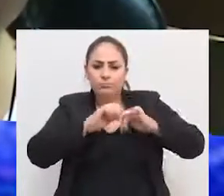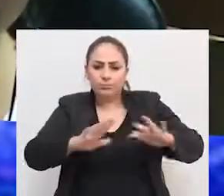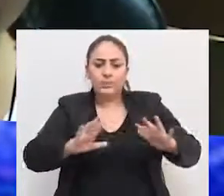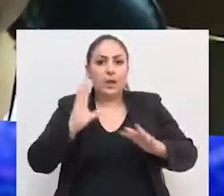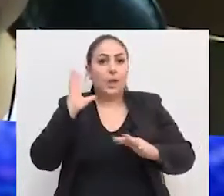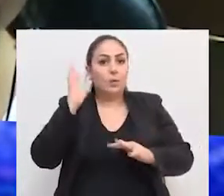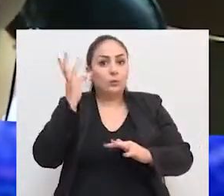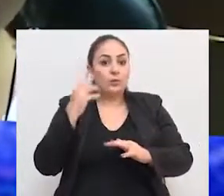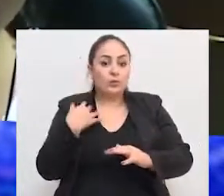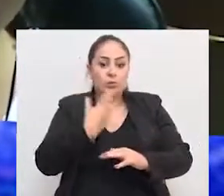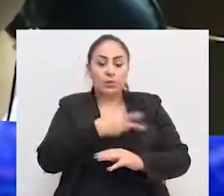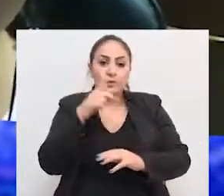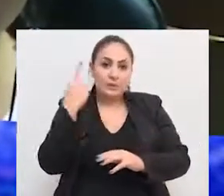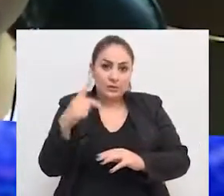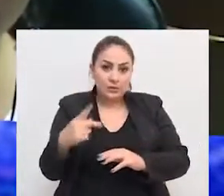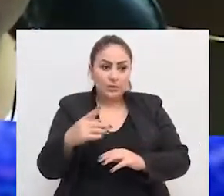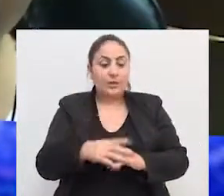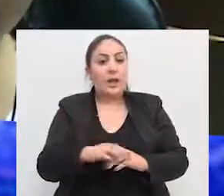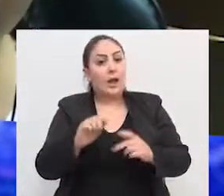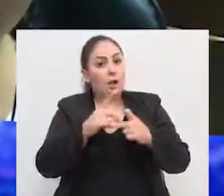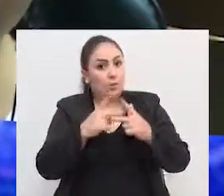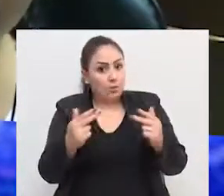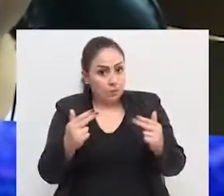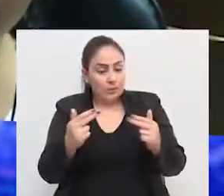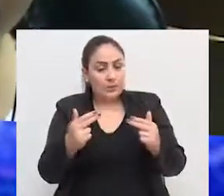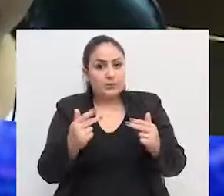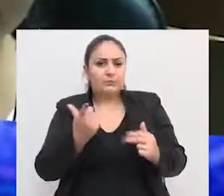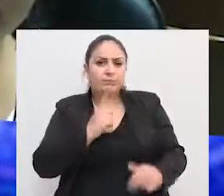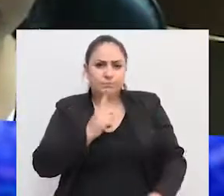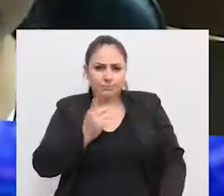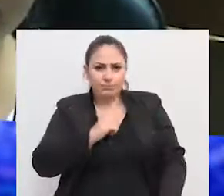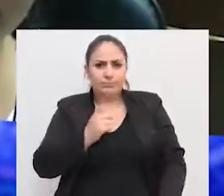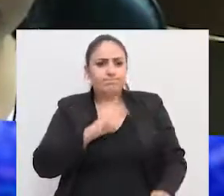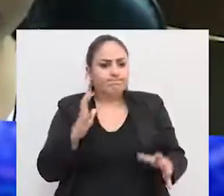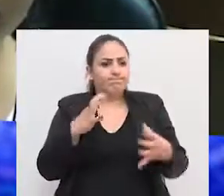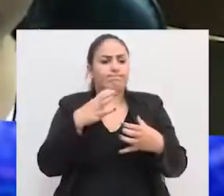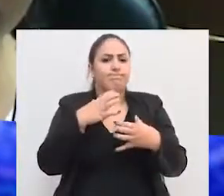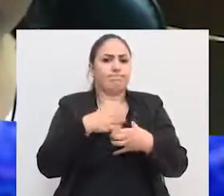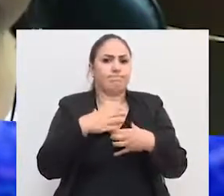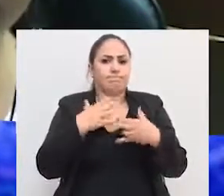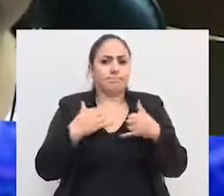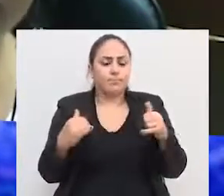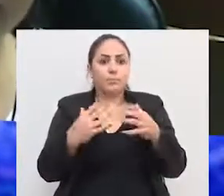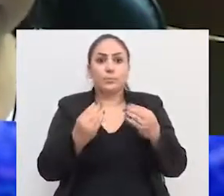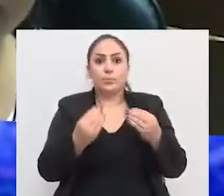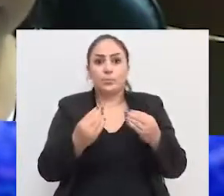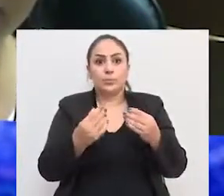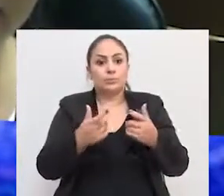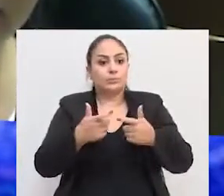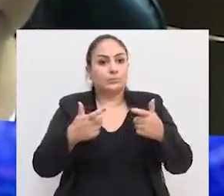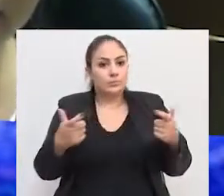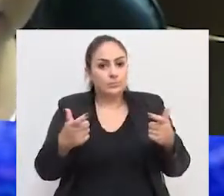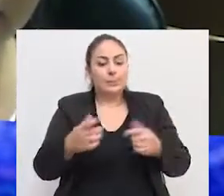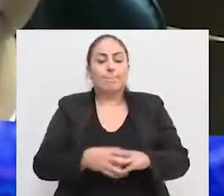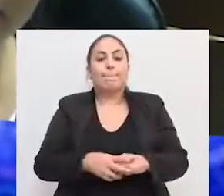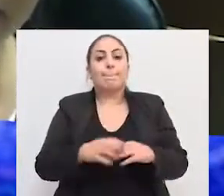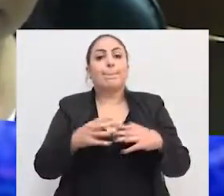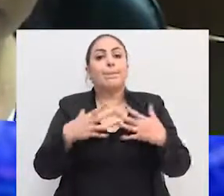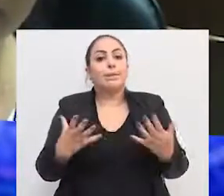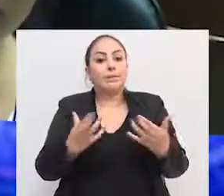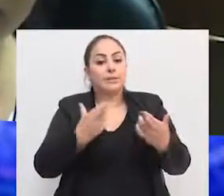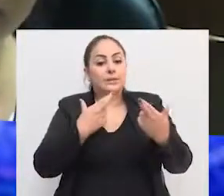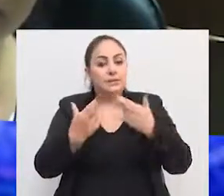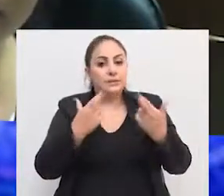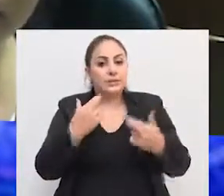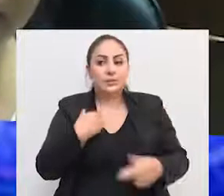ao longo da nossa história. Algumas delas bem impactantes, de grande relevância. Qual